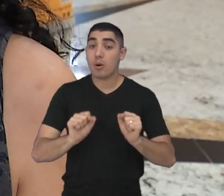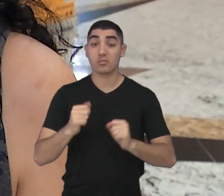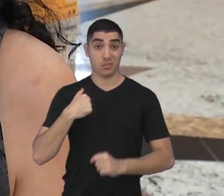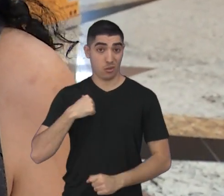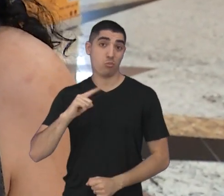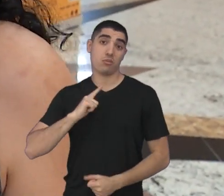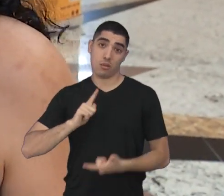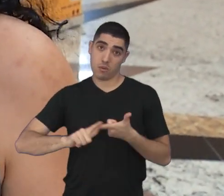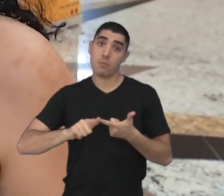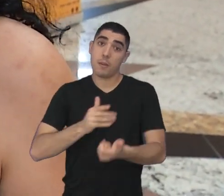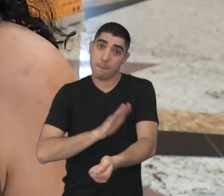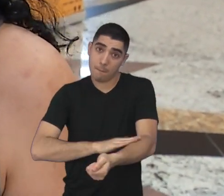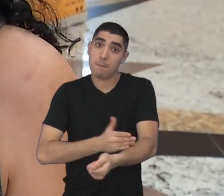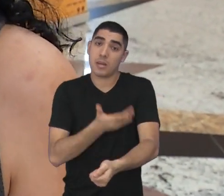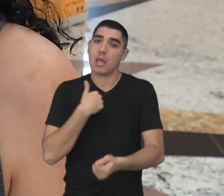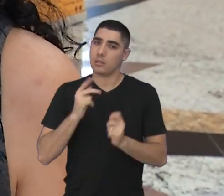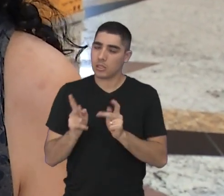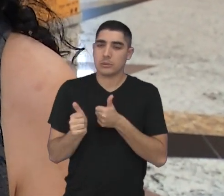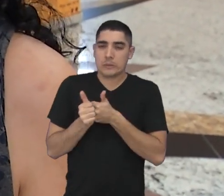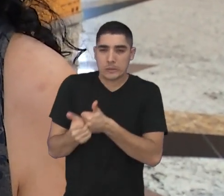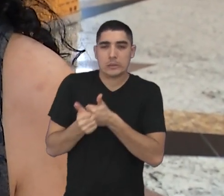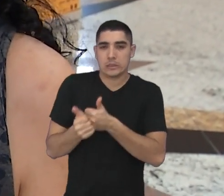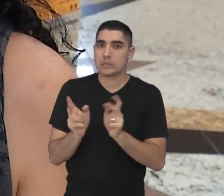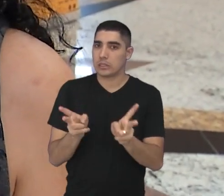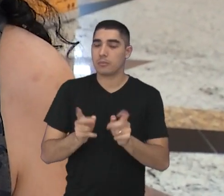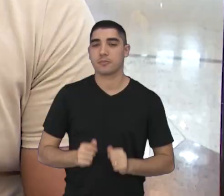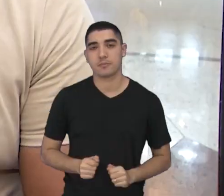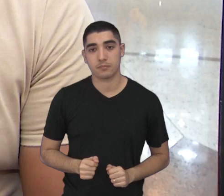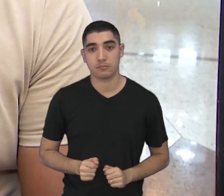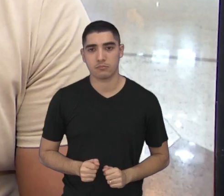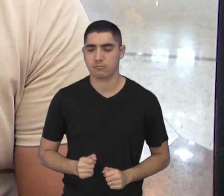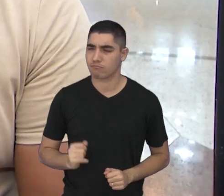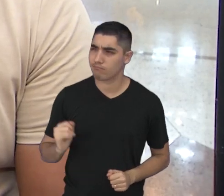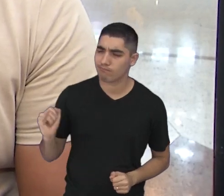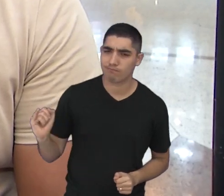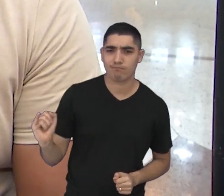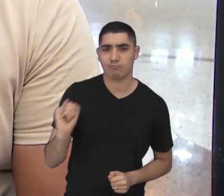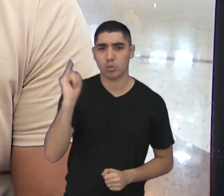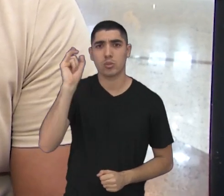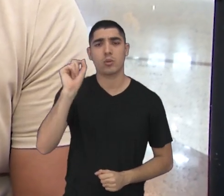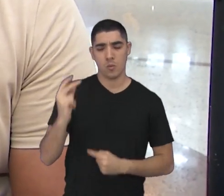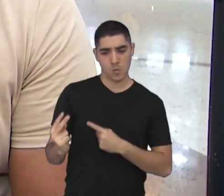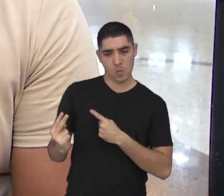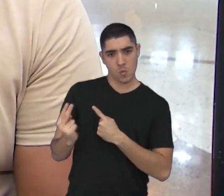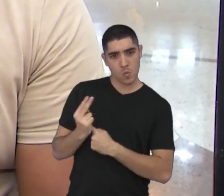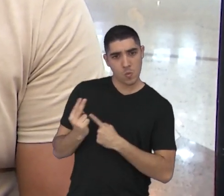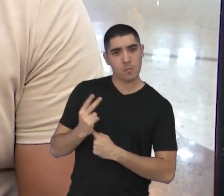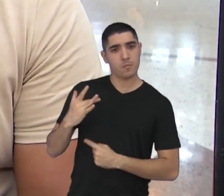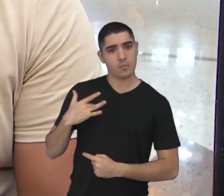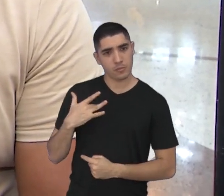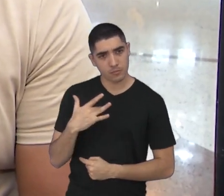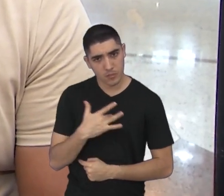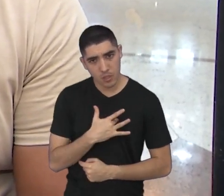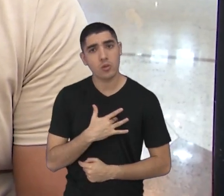vários problemas. E como eu tenho um problema de pressão, eu tenho que fazer acompanhamento. Fundamental a gente fazer uma prevenção, fazer